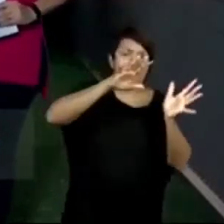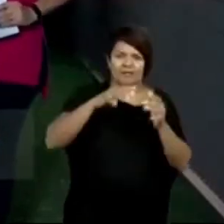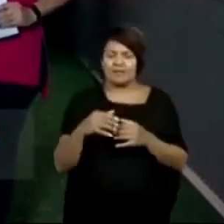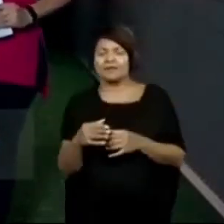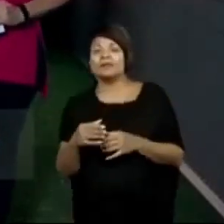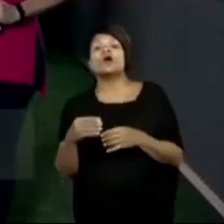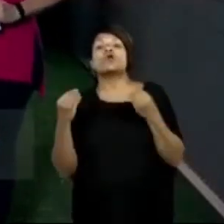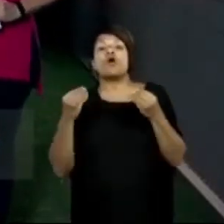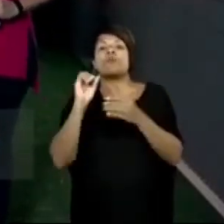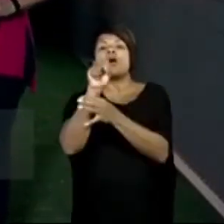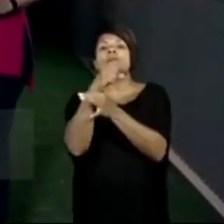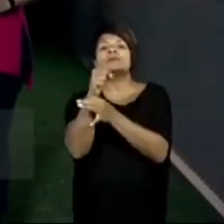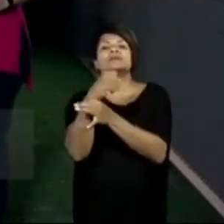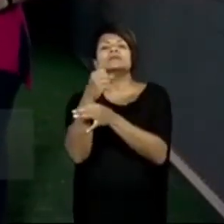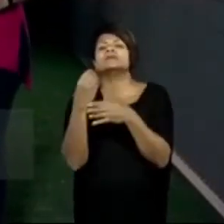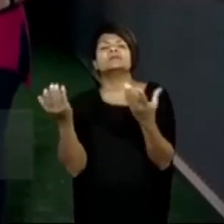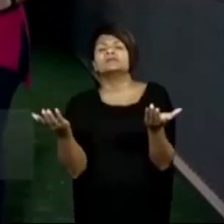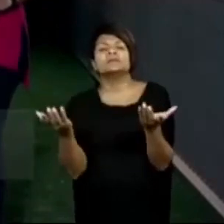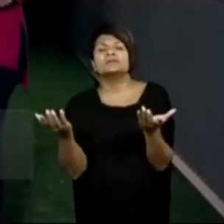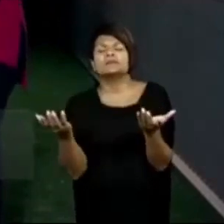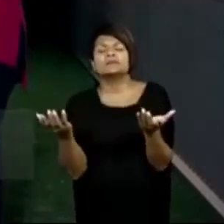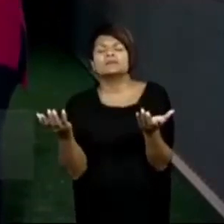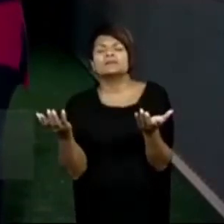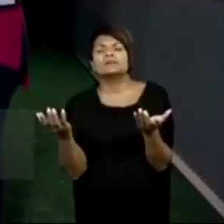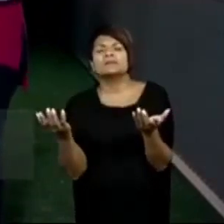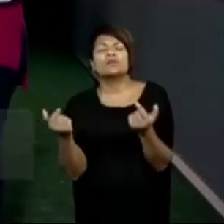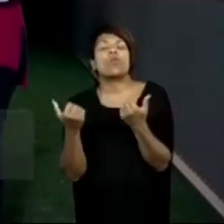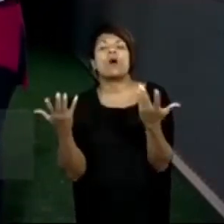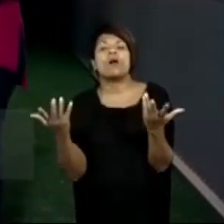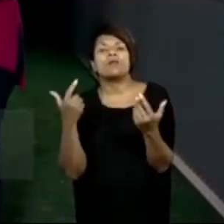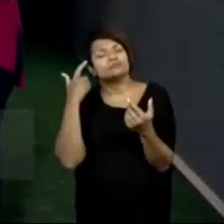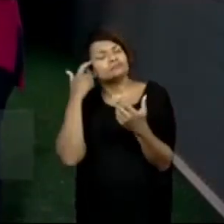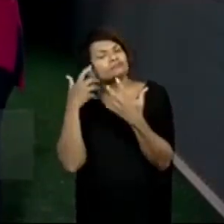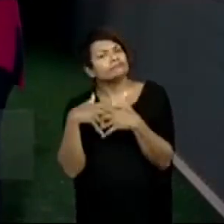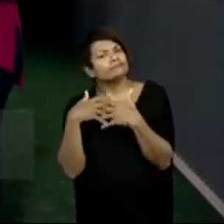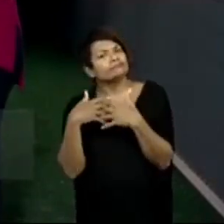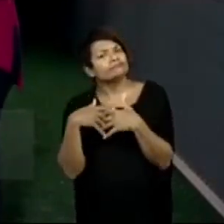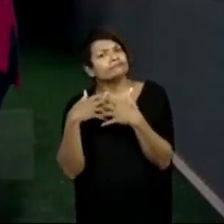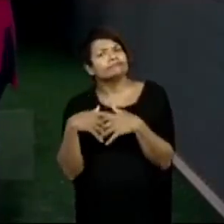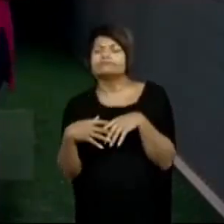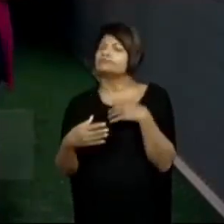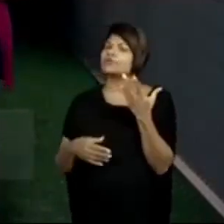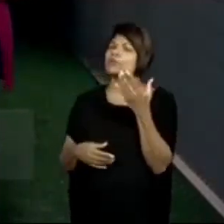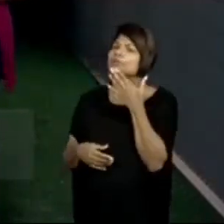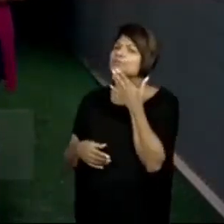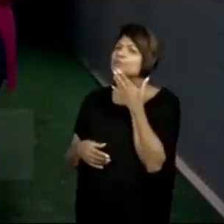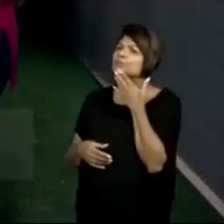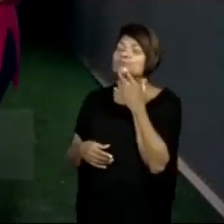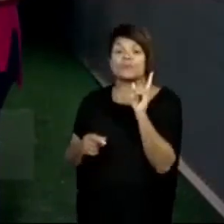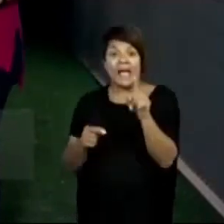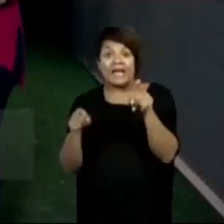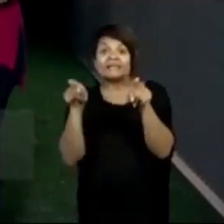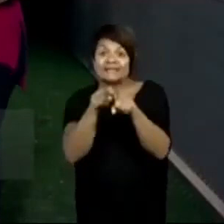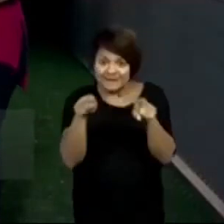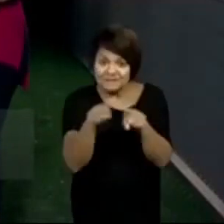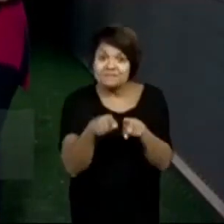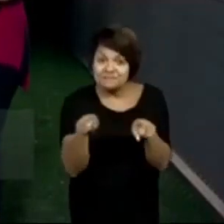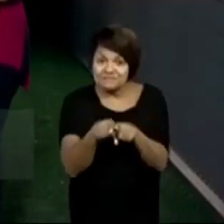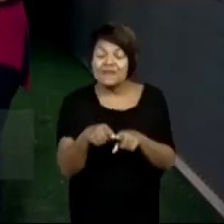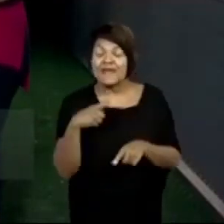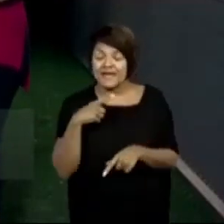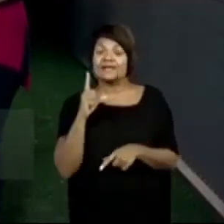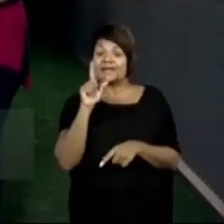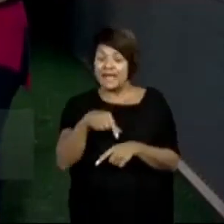está sendo utilizada? Então, vamos lá, gente, é só refletir um pouquinho. E aí, Fran, vamos lá. Também uma habilidade motora